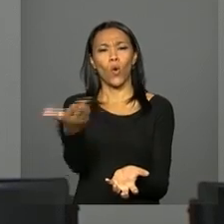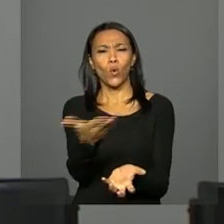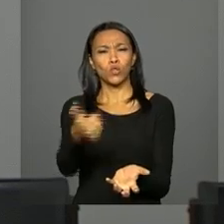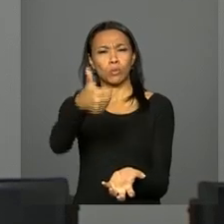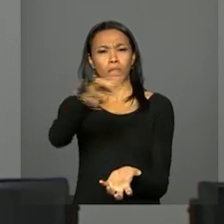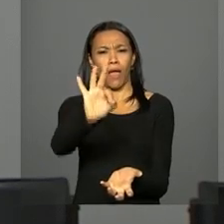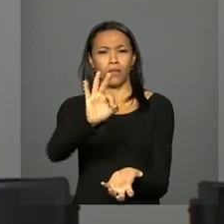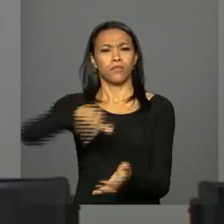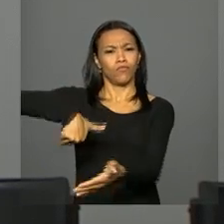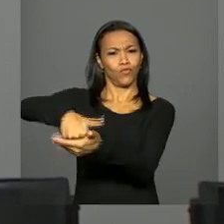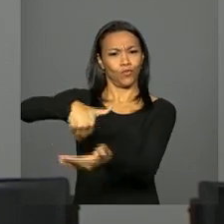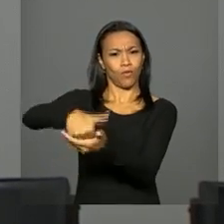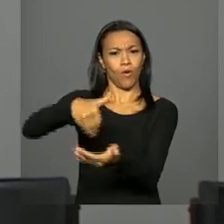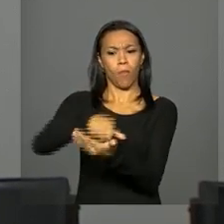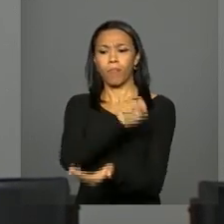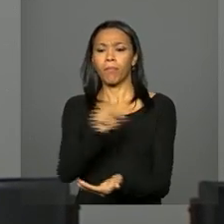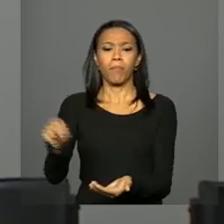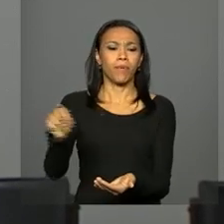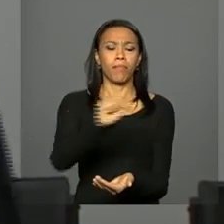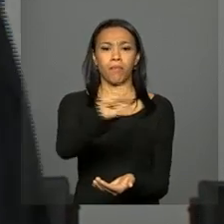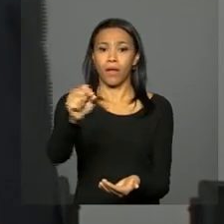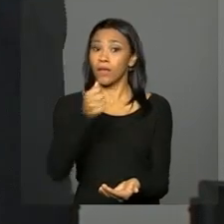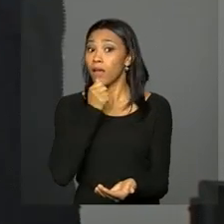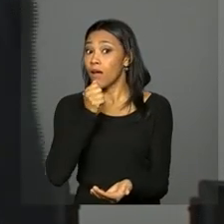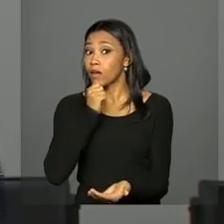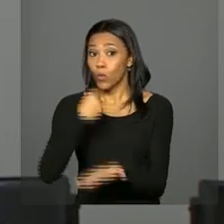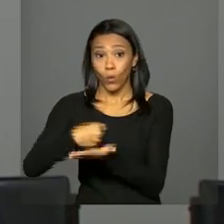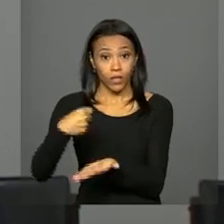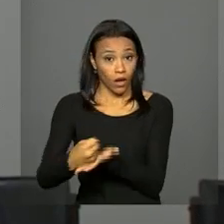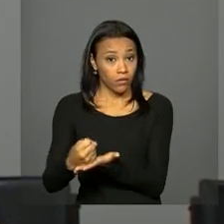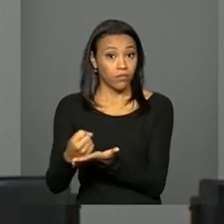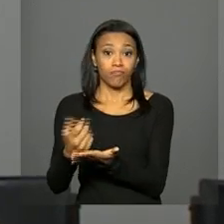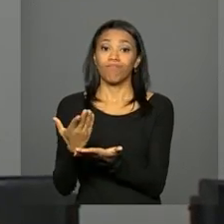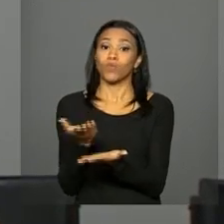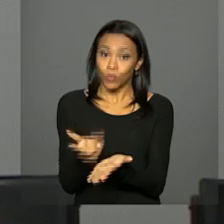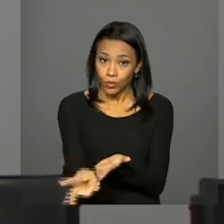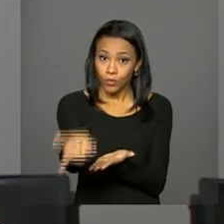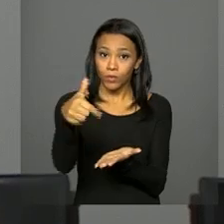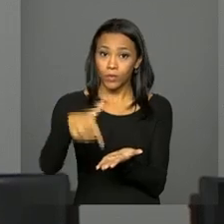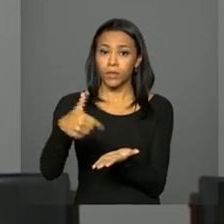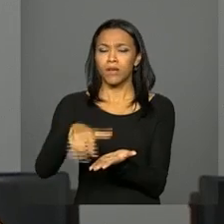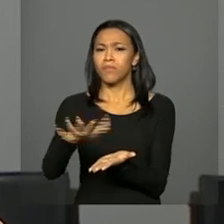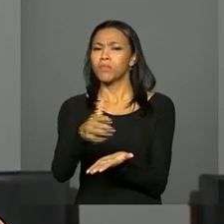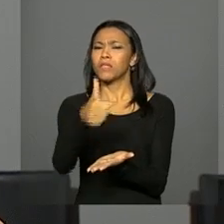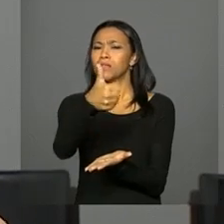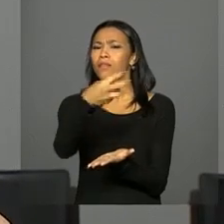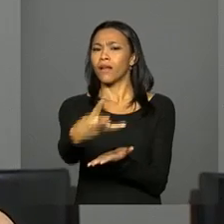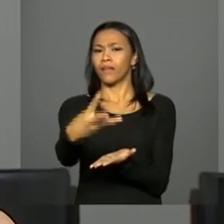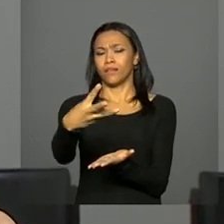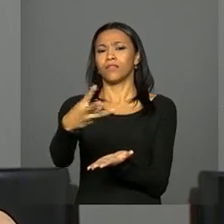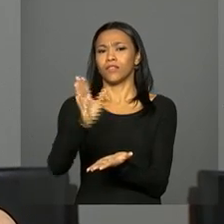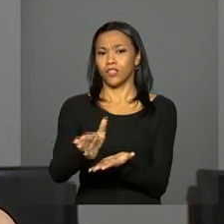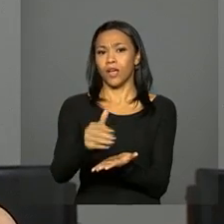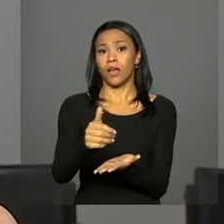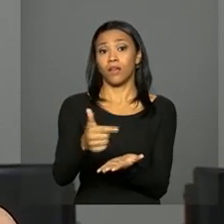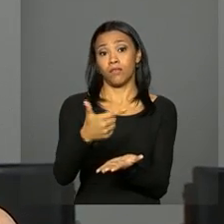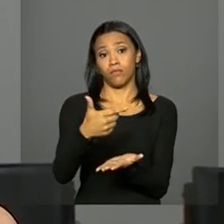times, tem um aí que o contrato ainda não venceu, tal, então devemos trabalhar com 13 times para